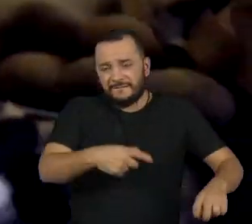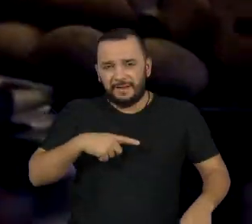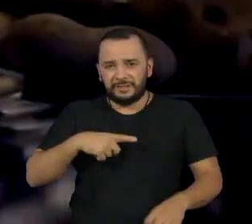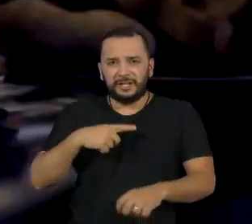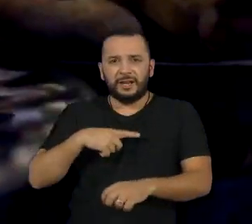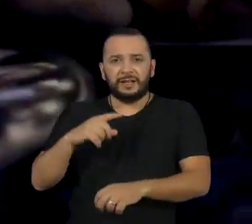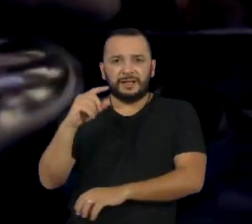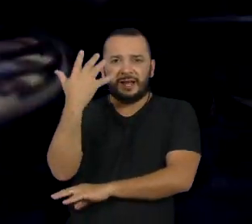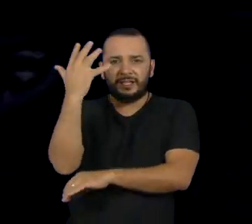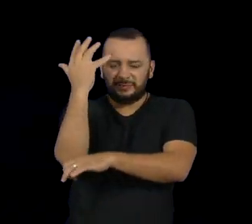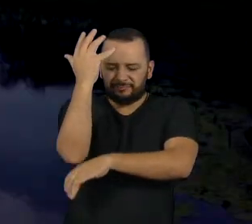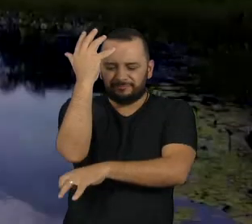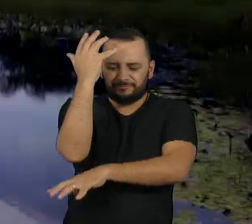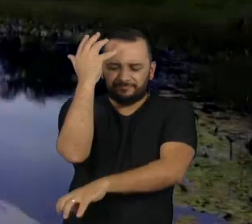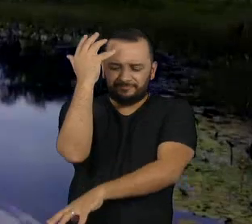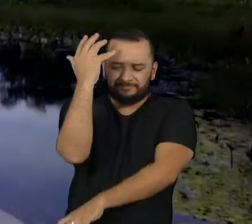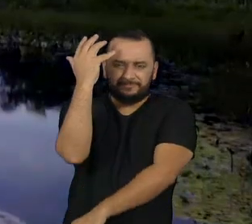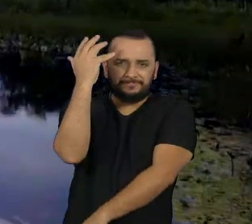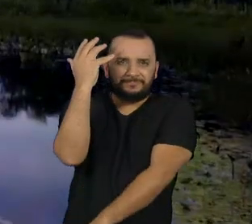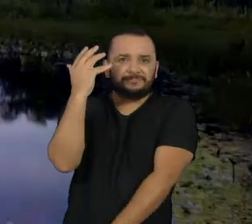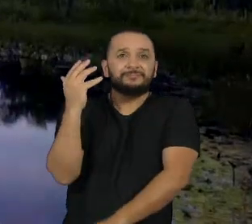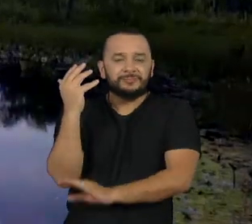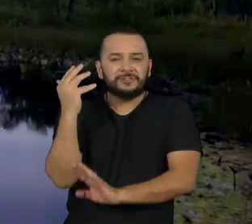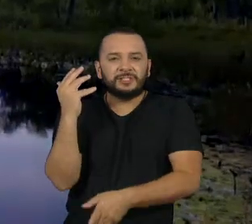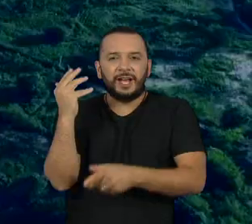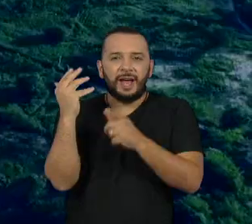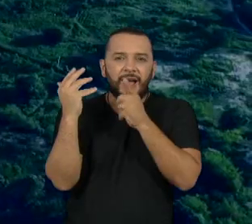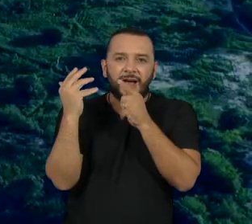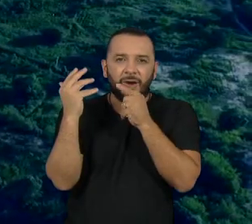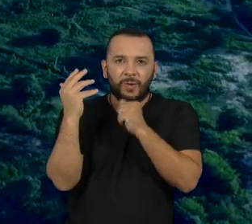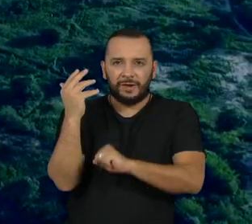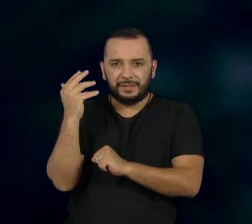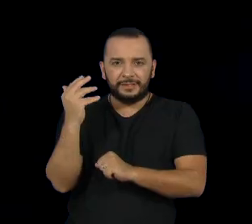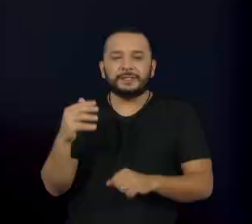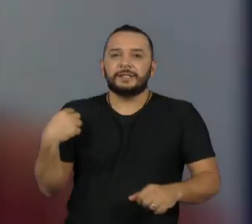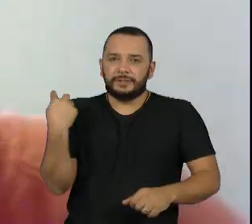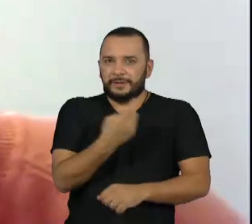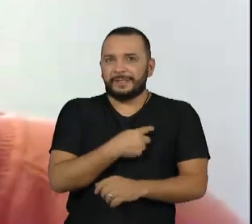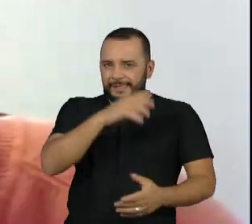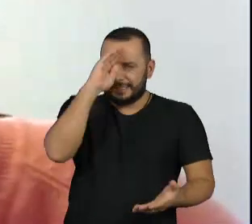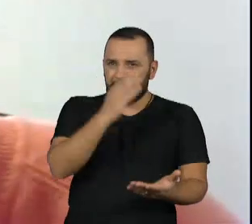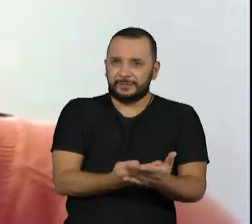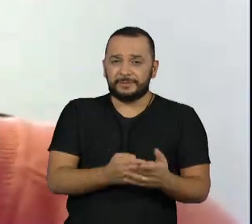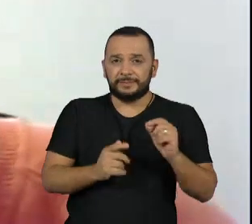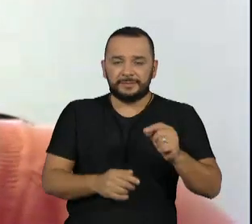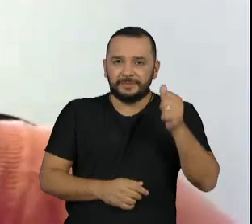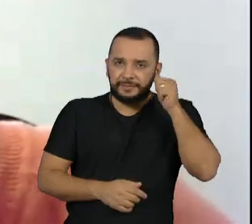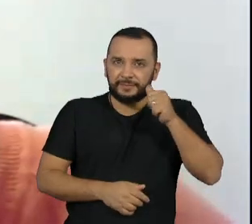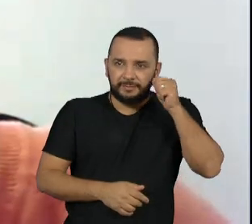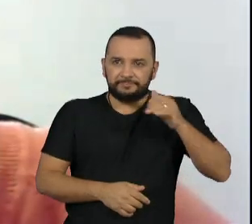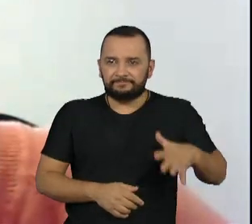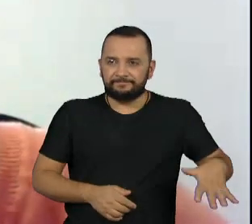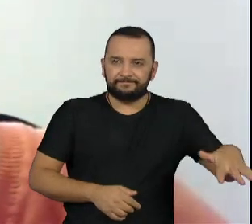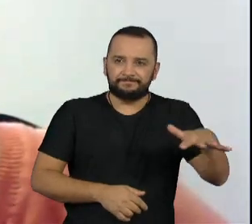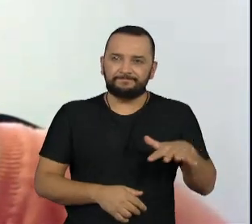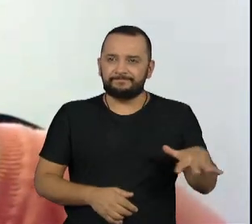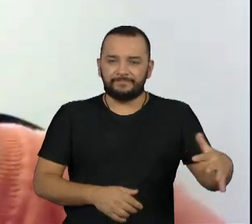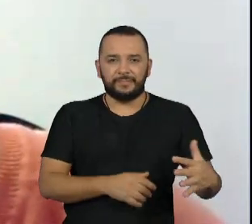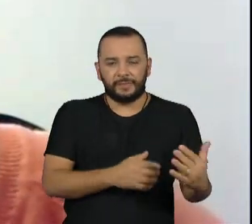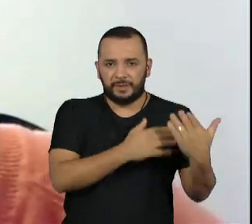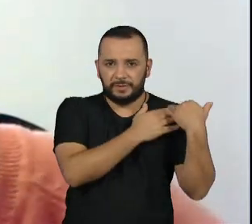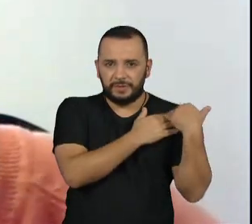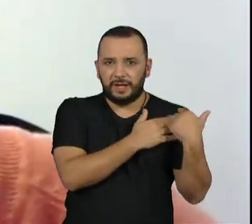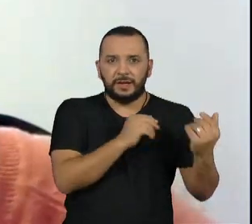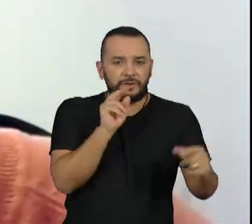nessa profundeza para que o Cerrado exista. A gente acredita que os territórios, que as mulheres são as responsáveis pela manutenção e